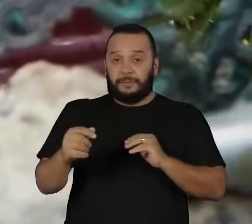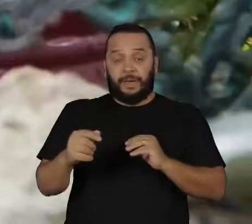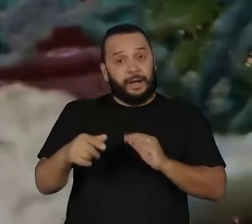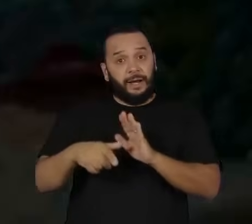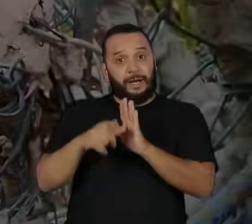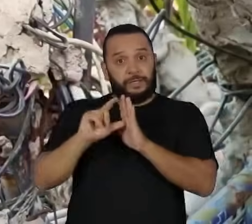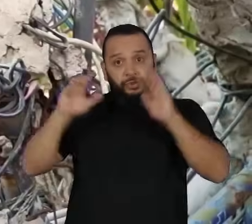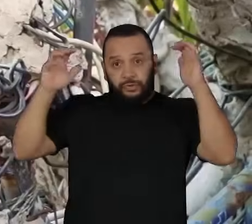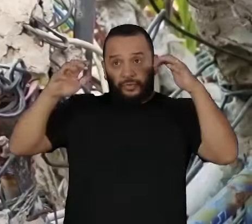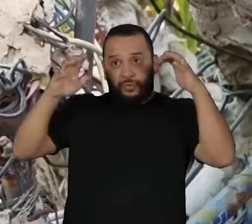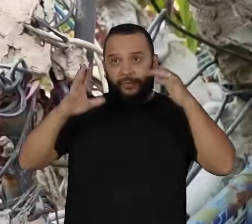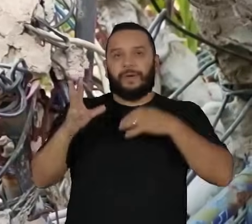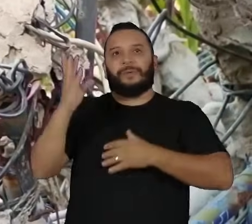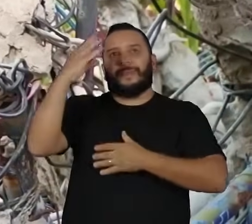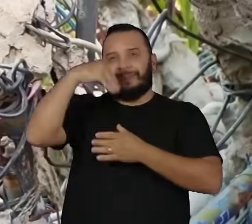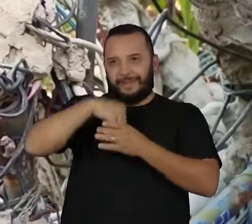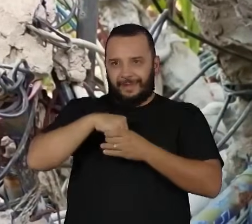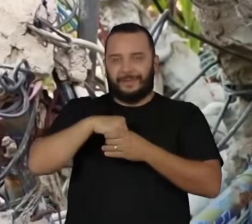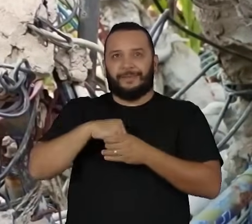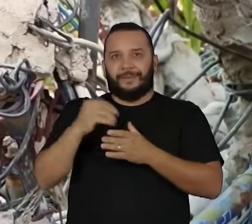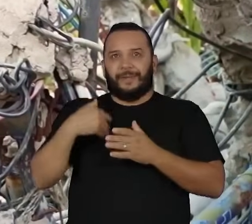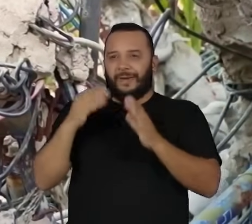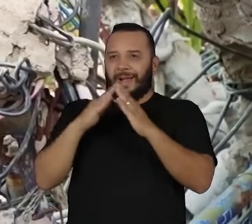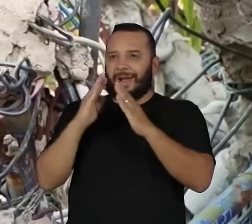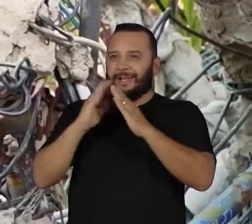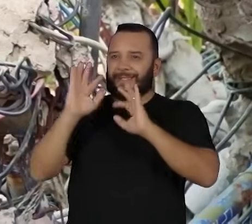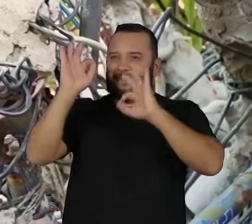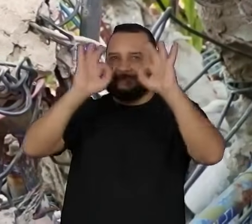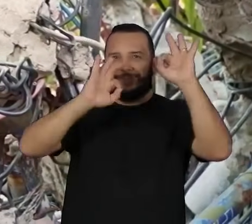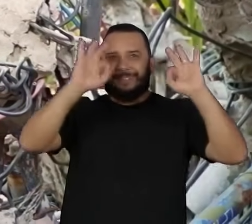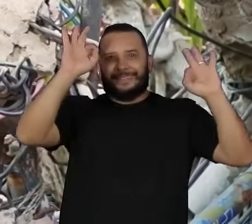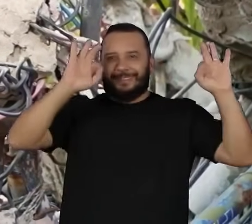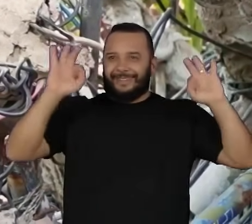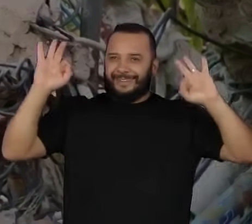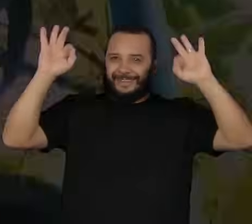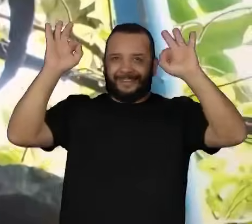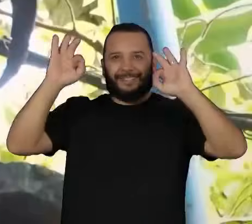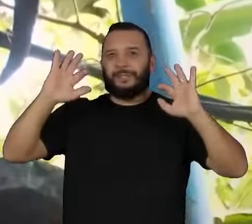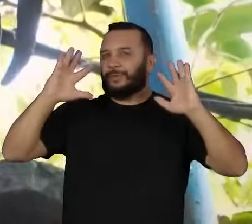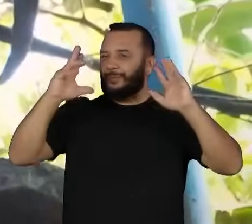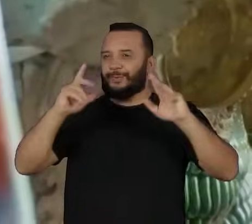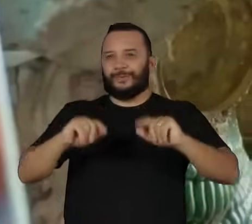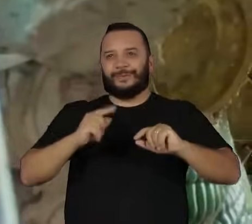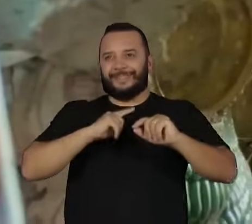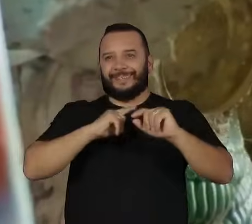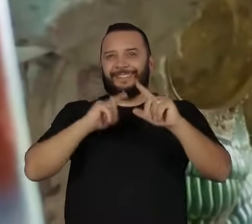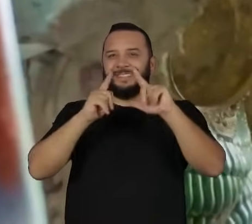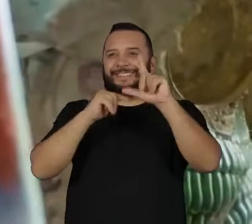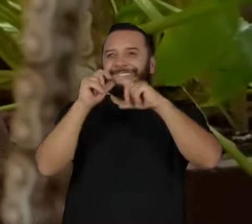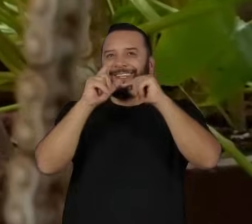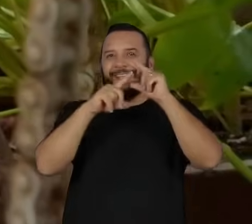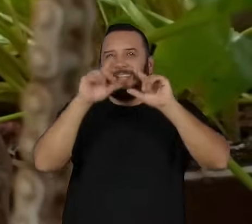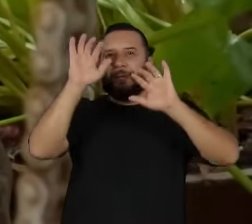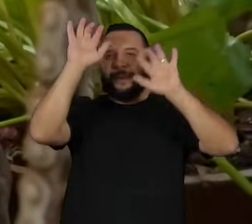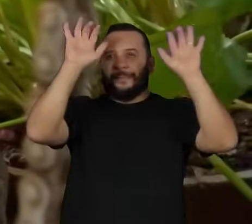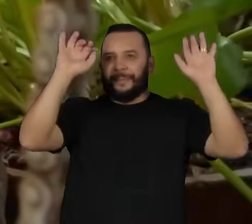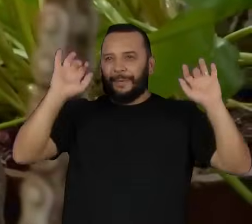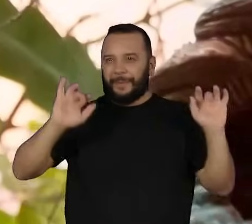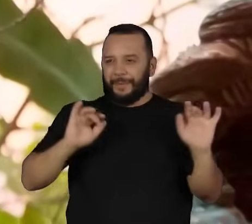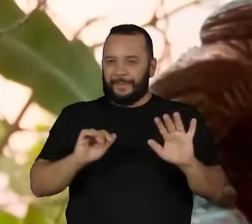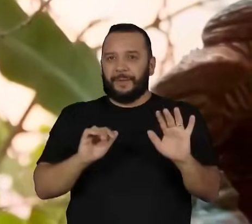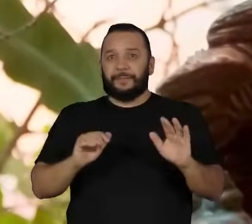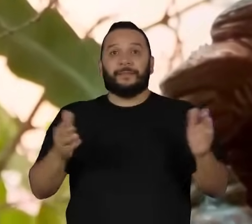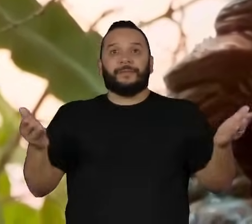dentro, era a casa enfeitada, que chama. Casa enfeitada, que era toda de estrela. Hoje estou